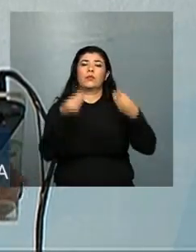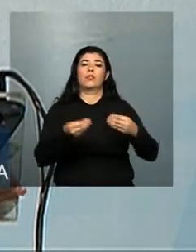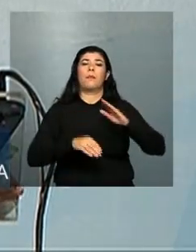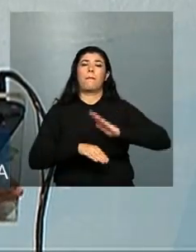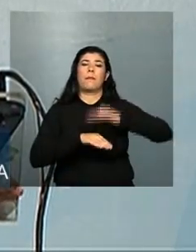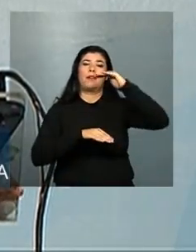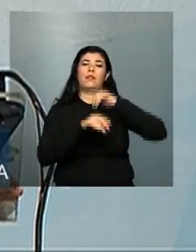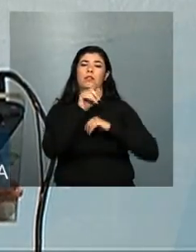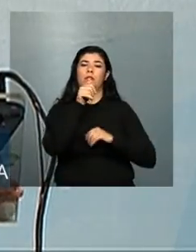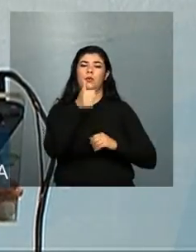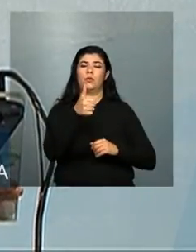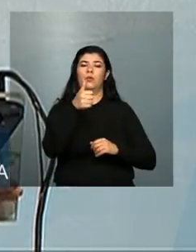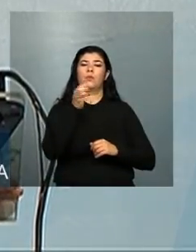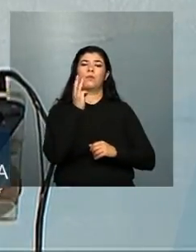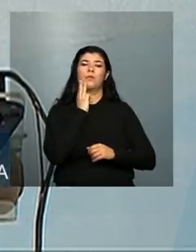mais